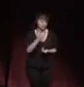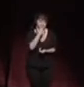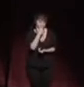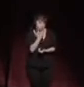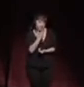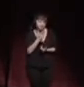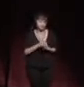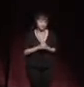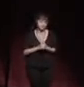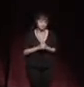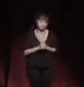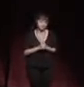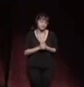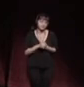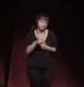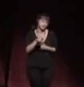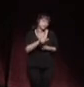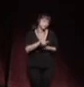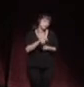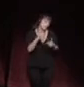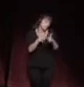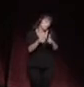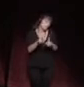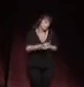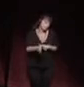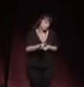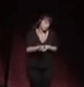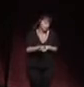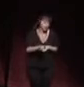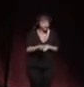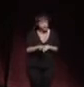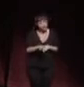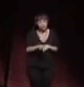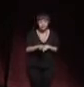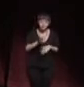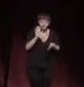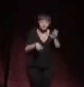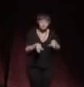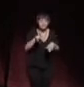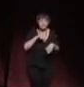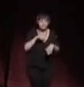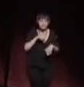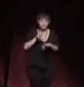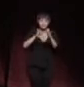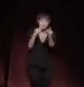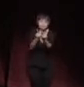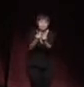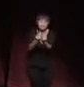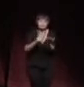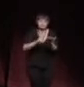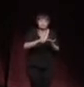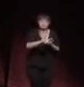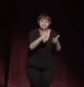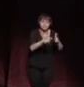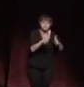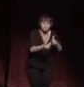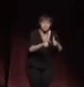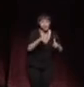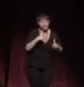um problema, mas caso ele suponha um problema, dar essa comunicação a importância que ela tem.